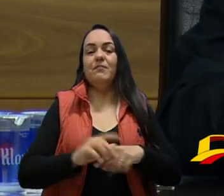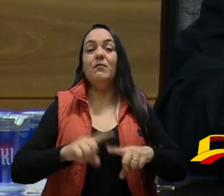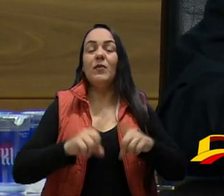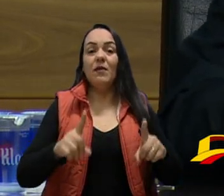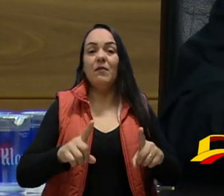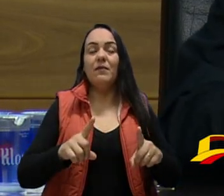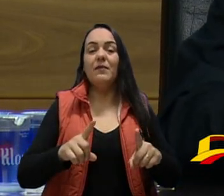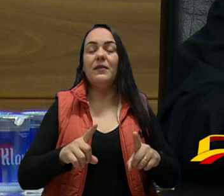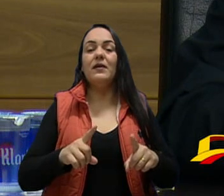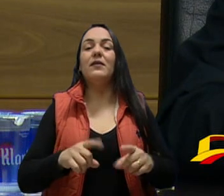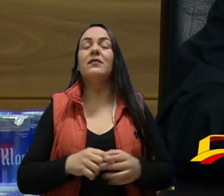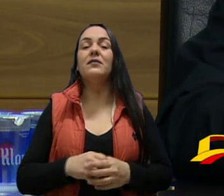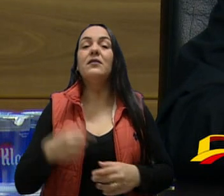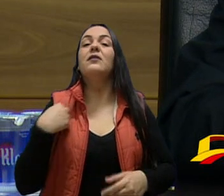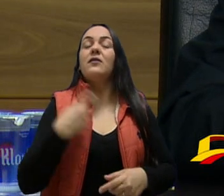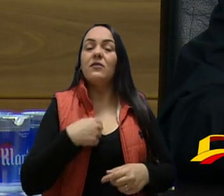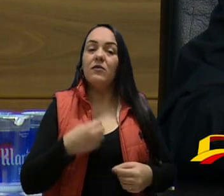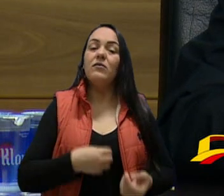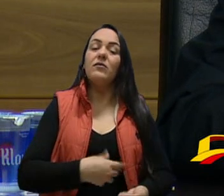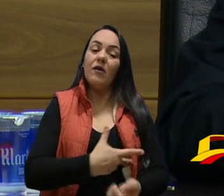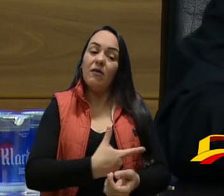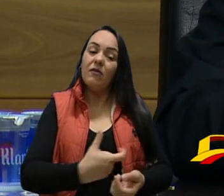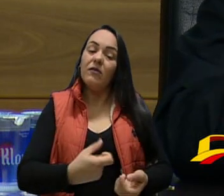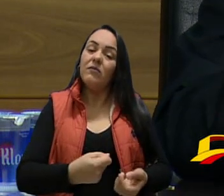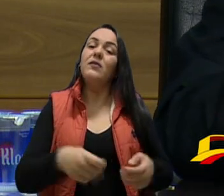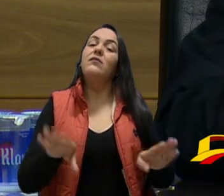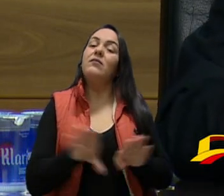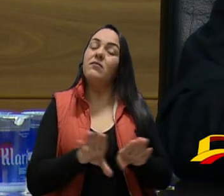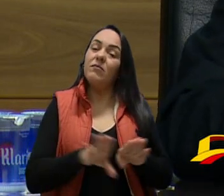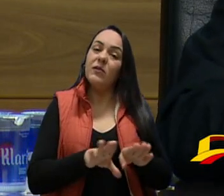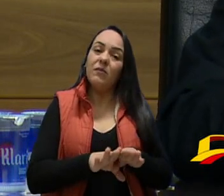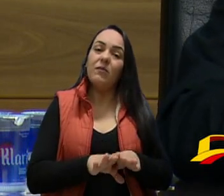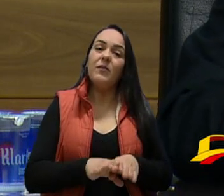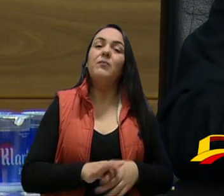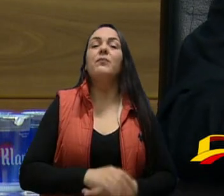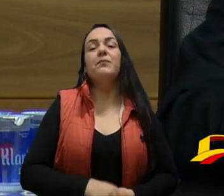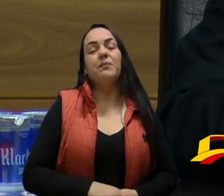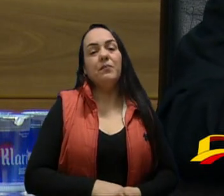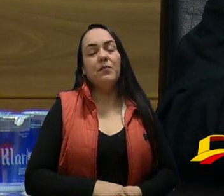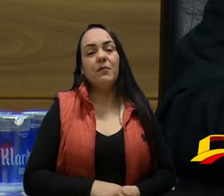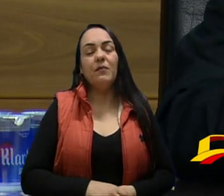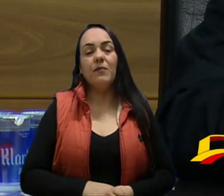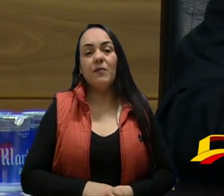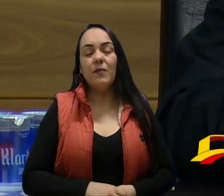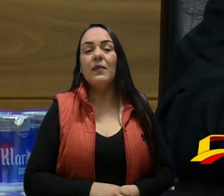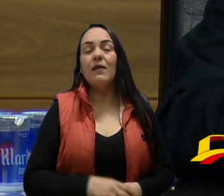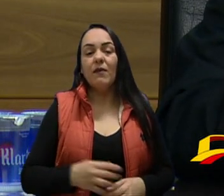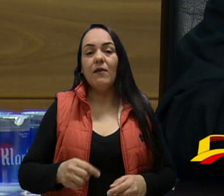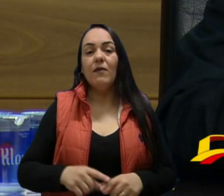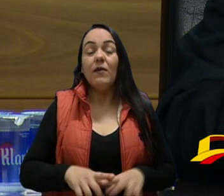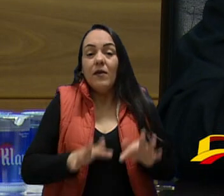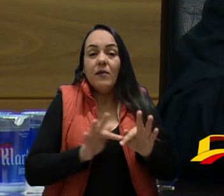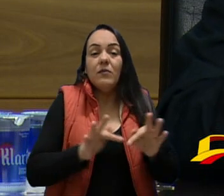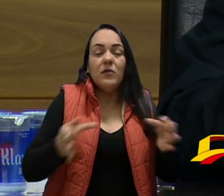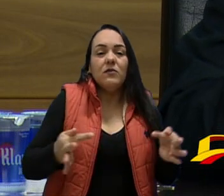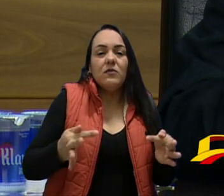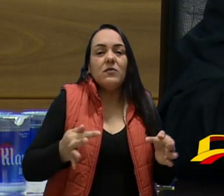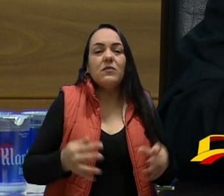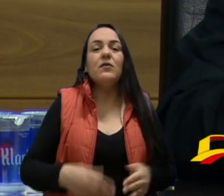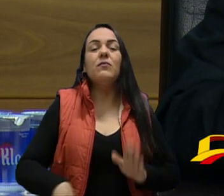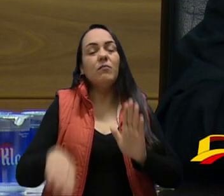aumento de testagem que nós estamos fazendo estamos adquirindo agora é é simplesmente de